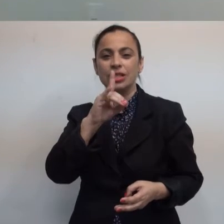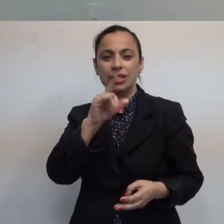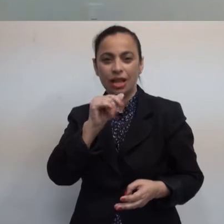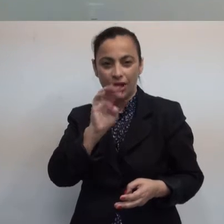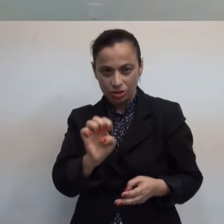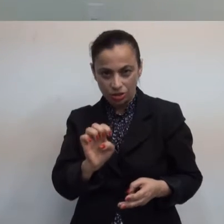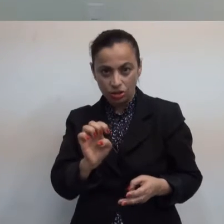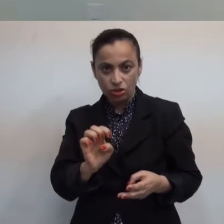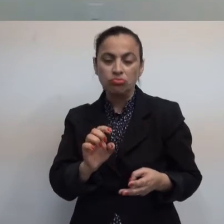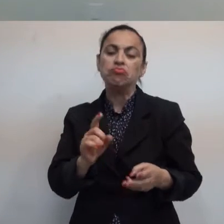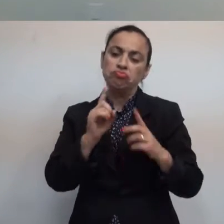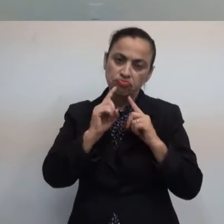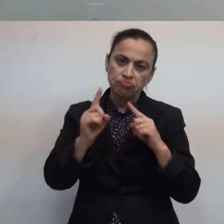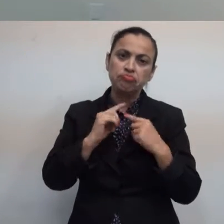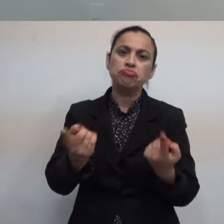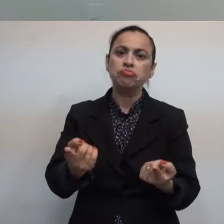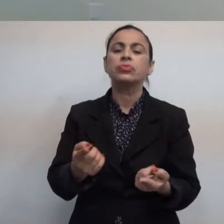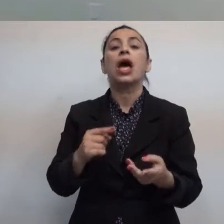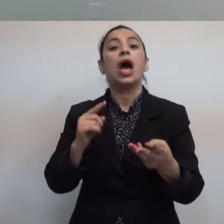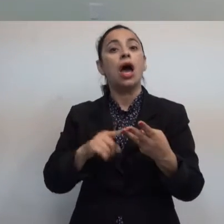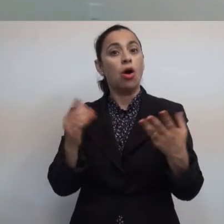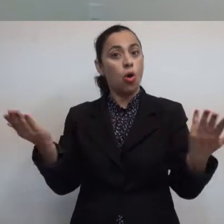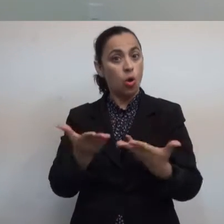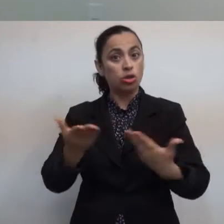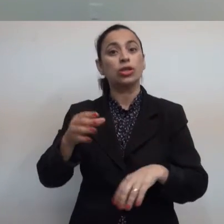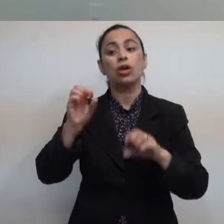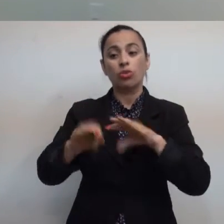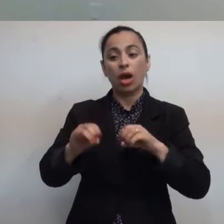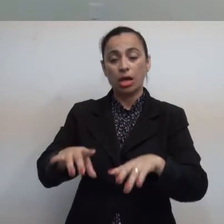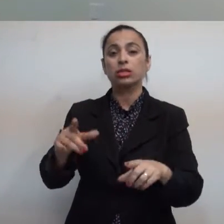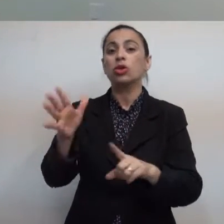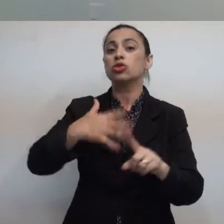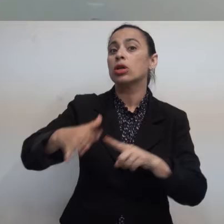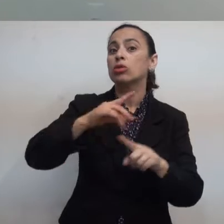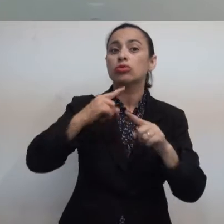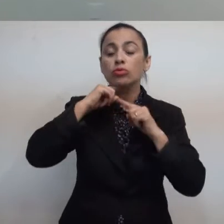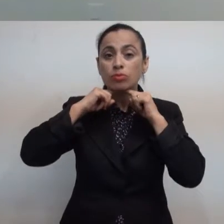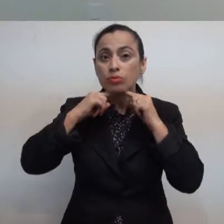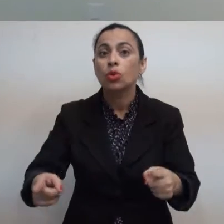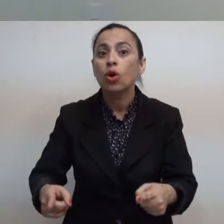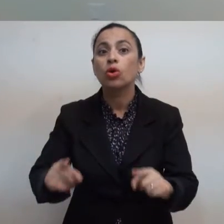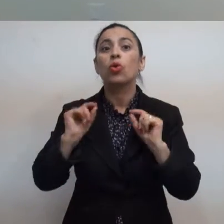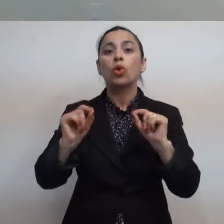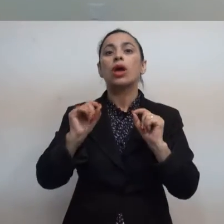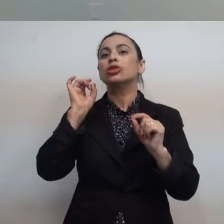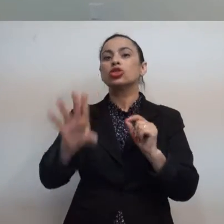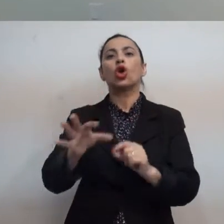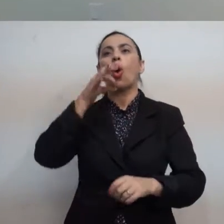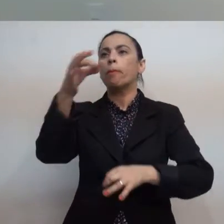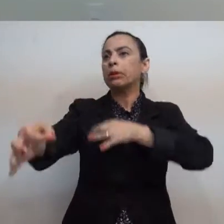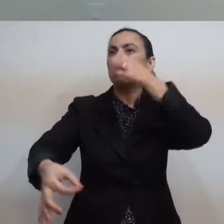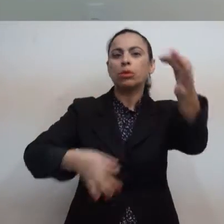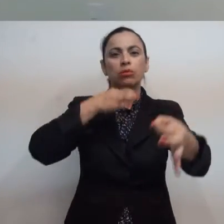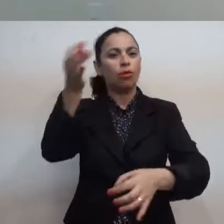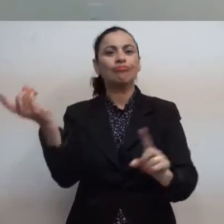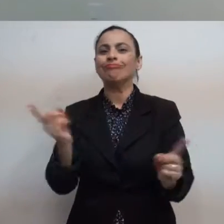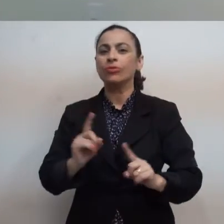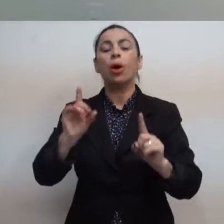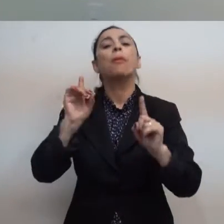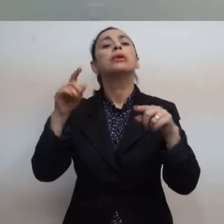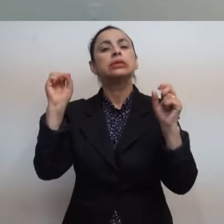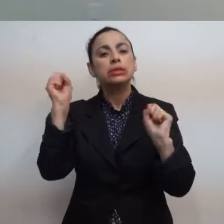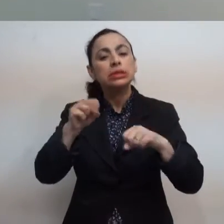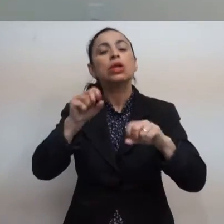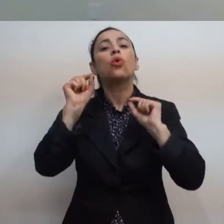criticidade, que hoje em dia a educação e a sociedade não suportam mais apenas